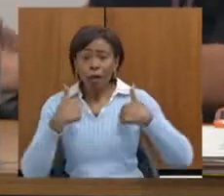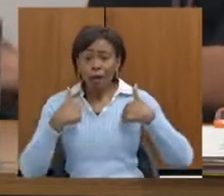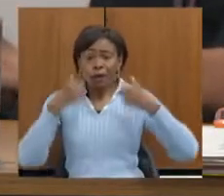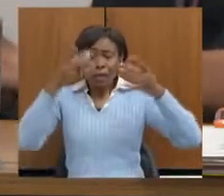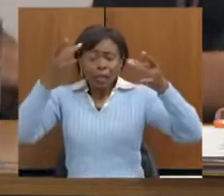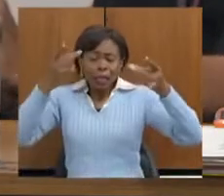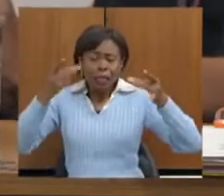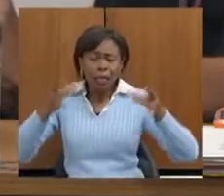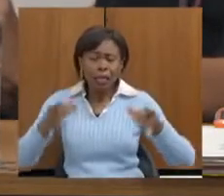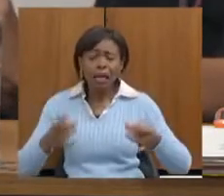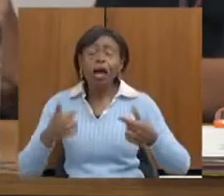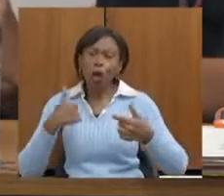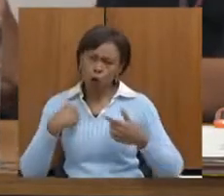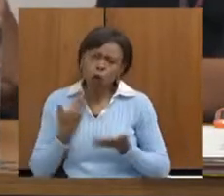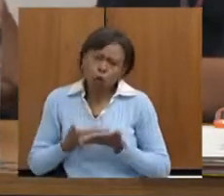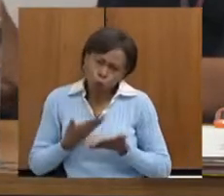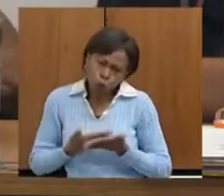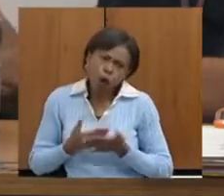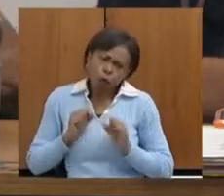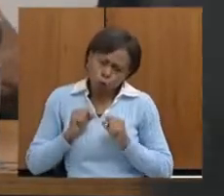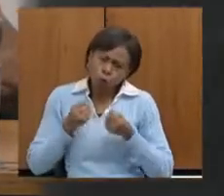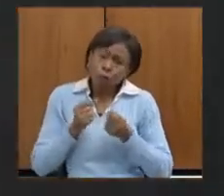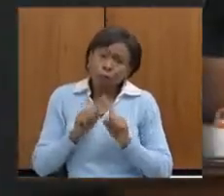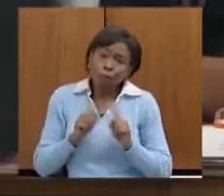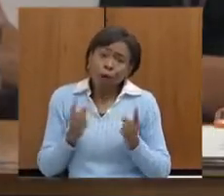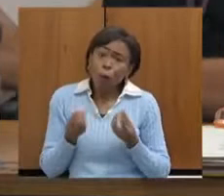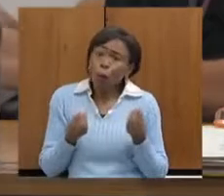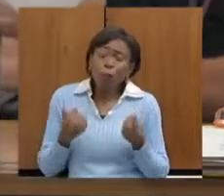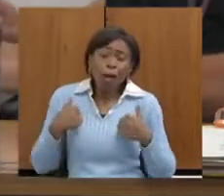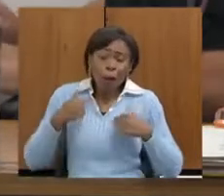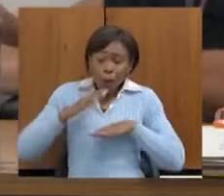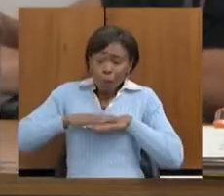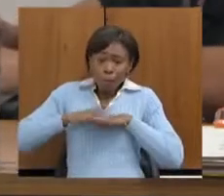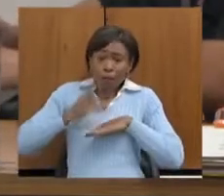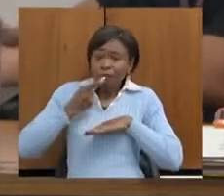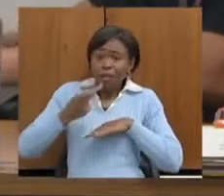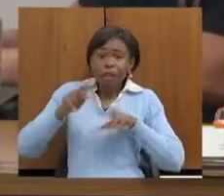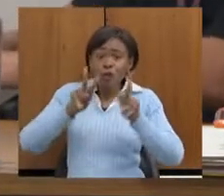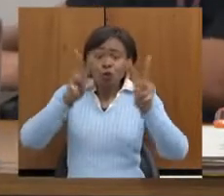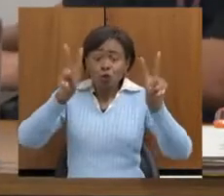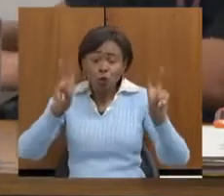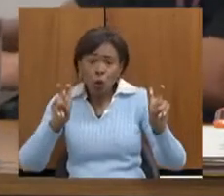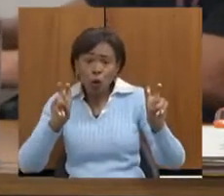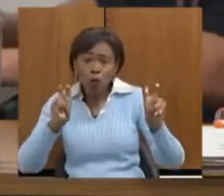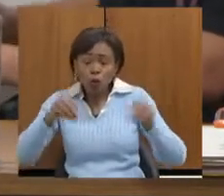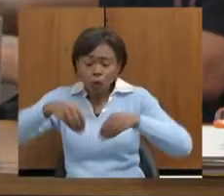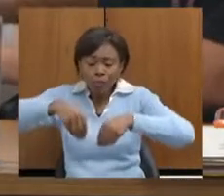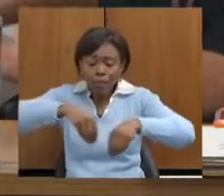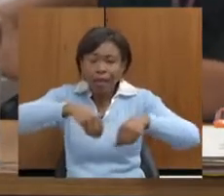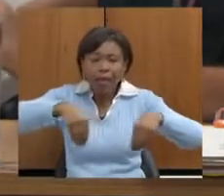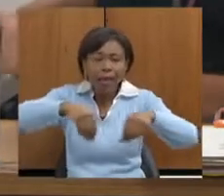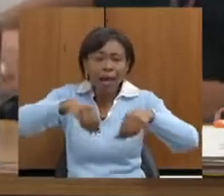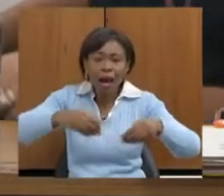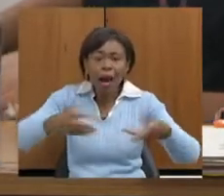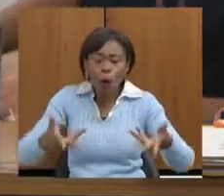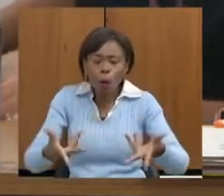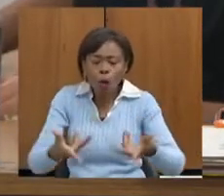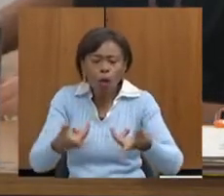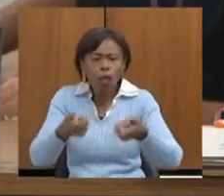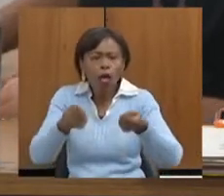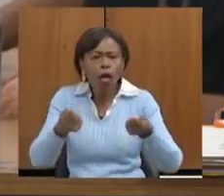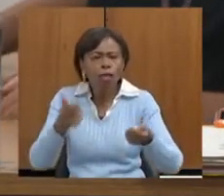que eu faço um esforço estude como é que eu vou conseguir falar sobre a qualidade do solo a